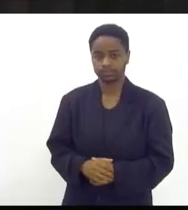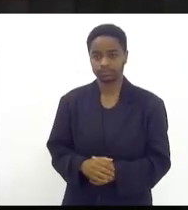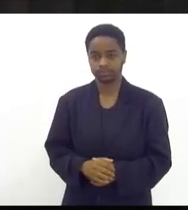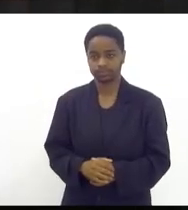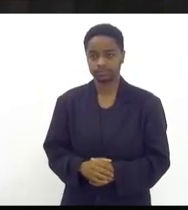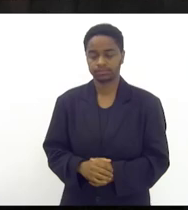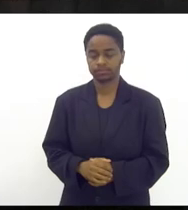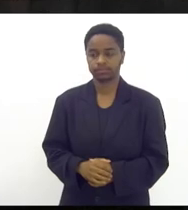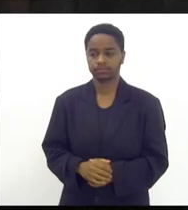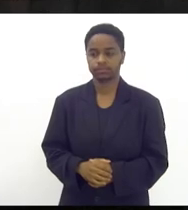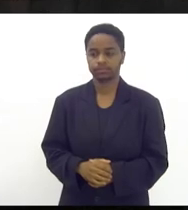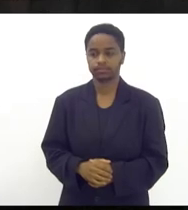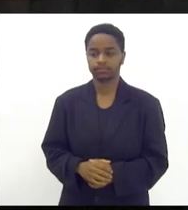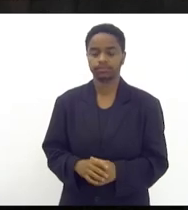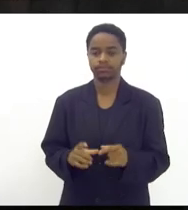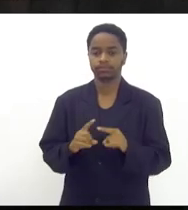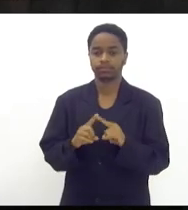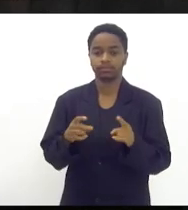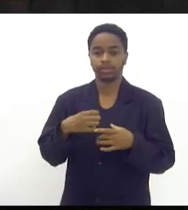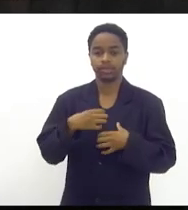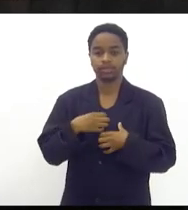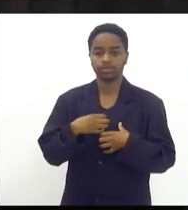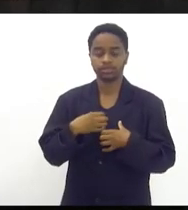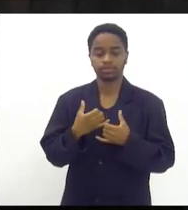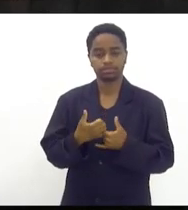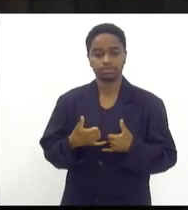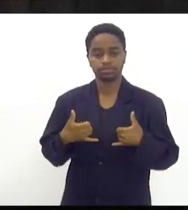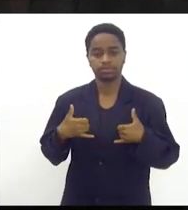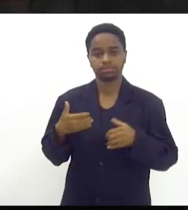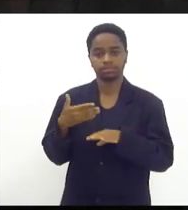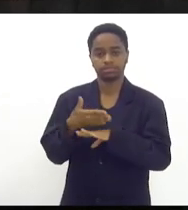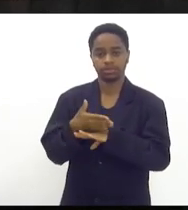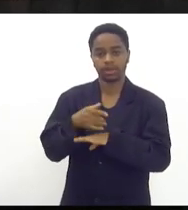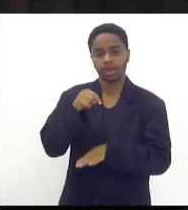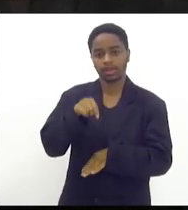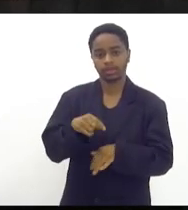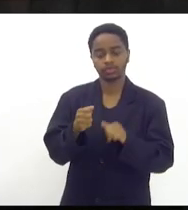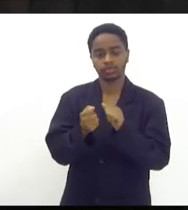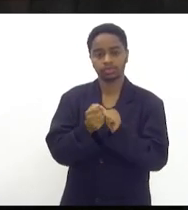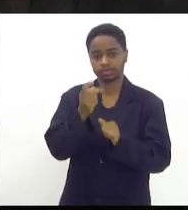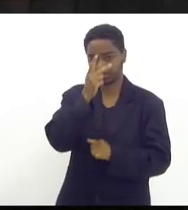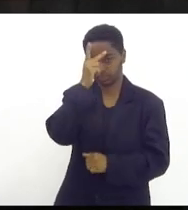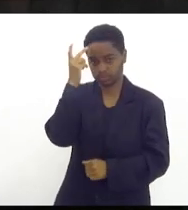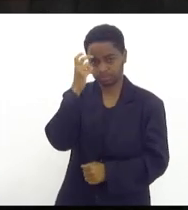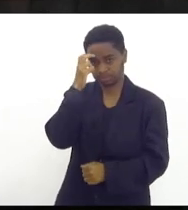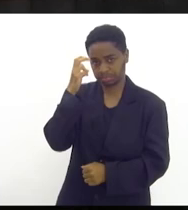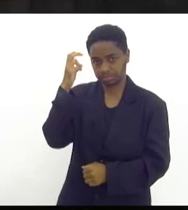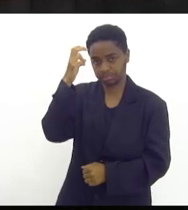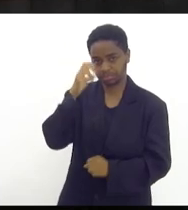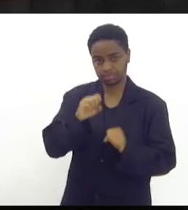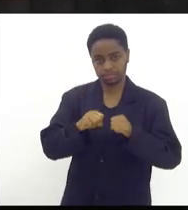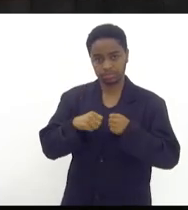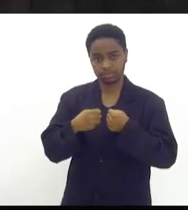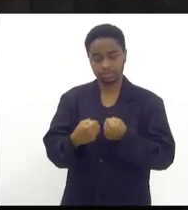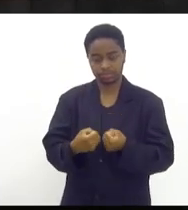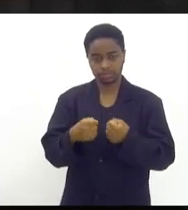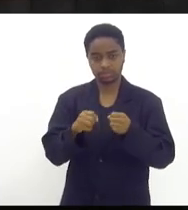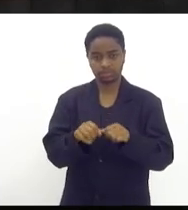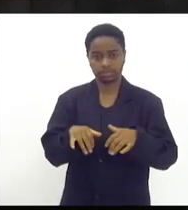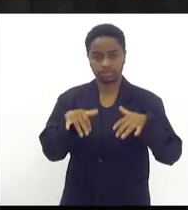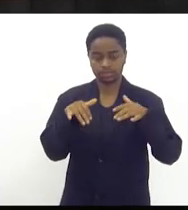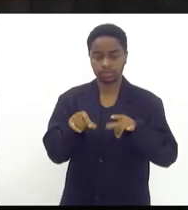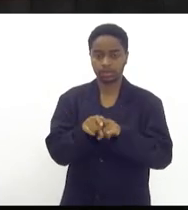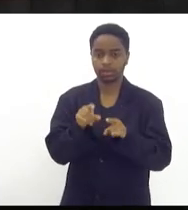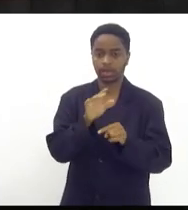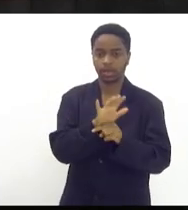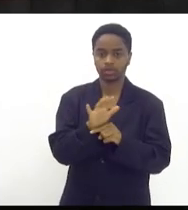E mais, me sinto privilegiado de estar nessa casa de leis com uma pessoa tão sábia e dedicada ao parlamento e ajudar o Estado do